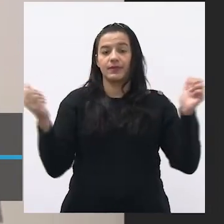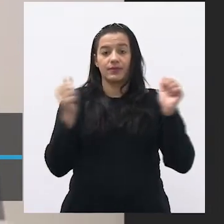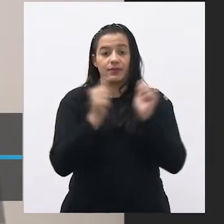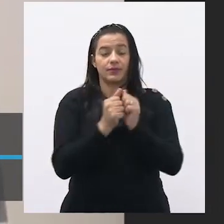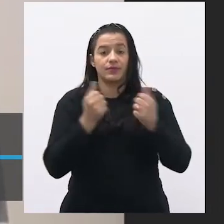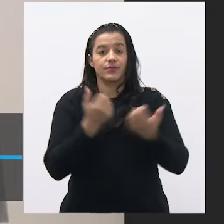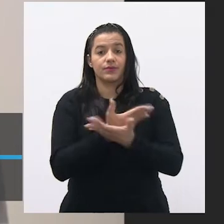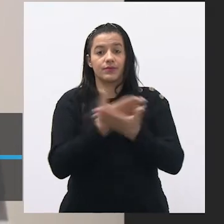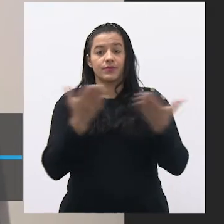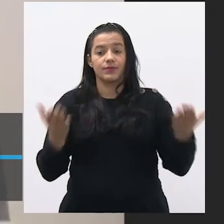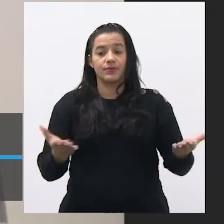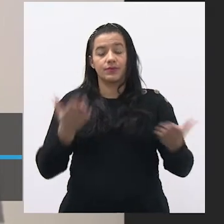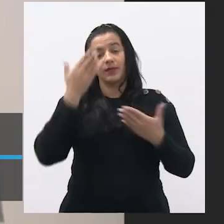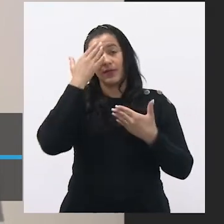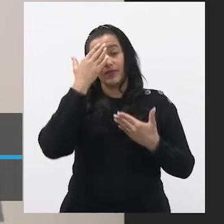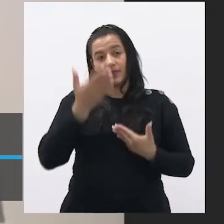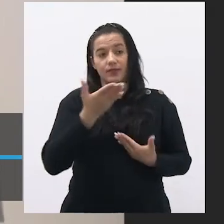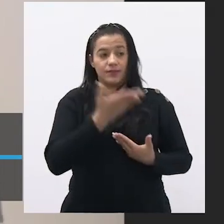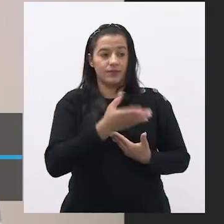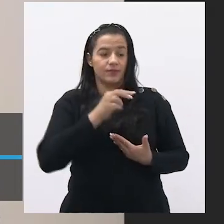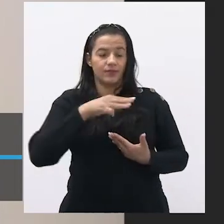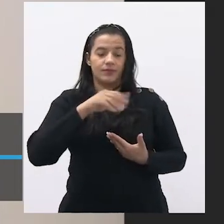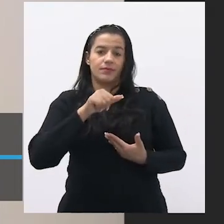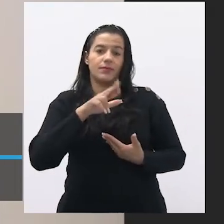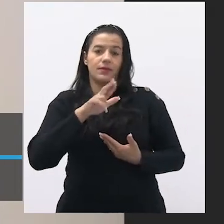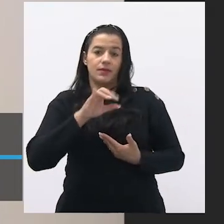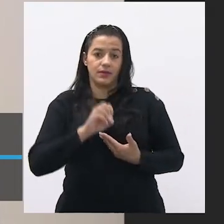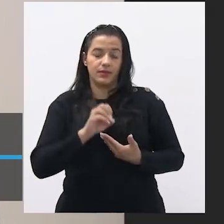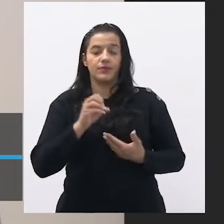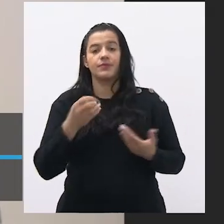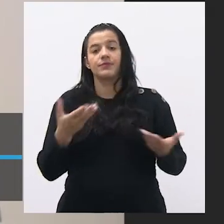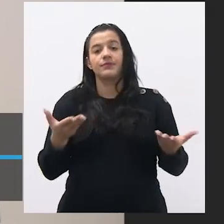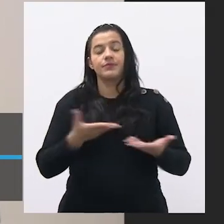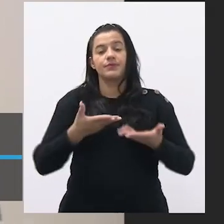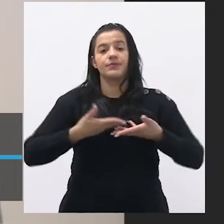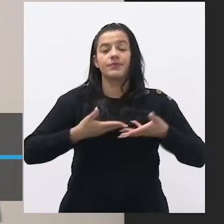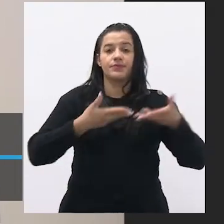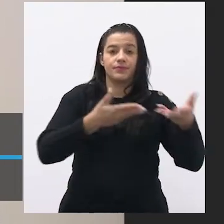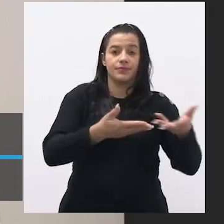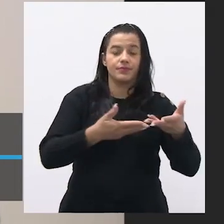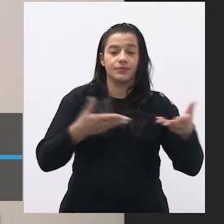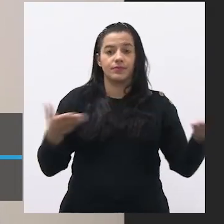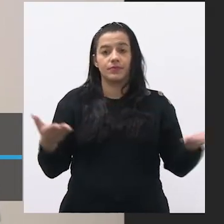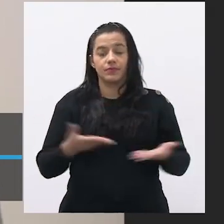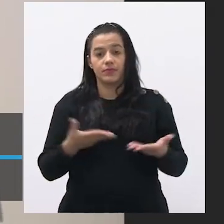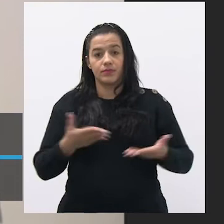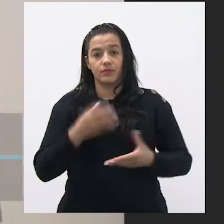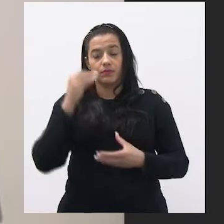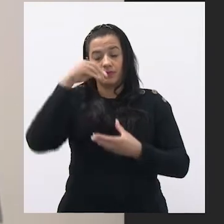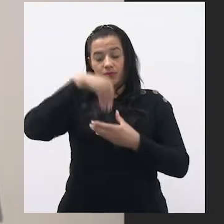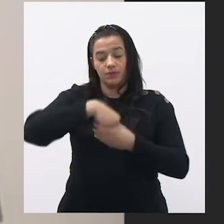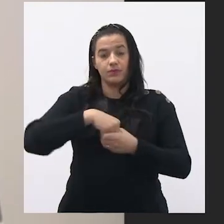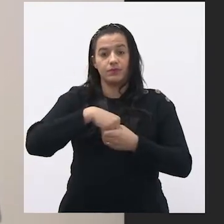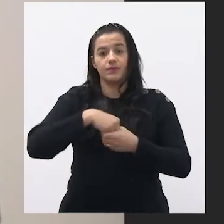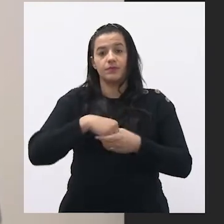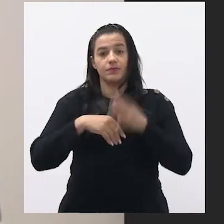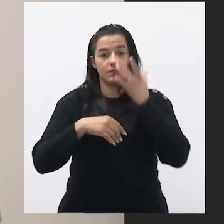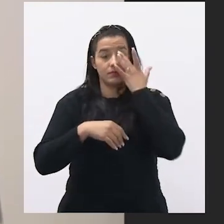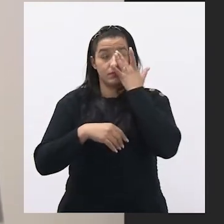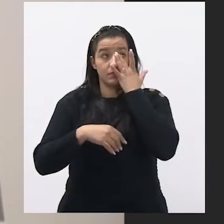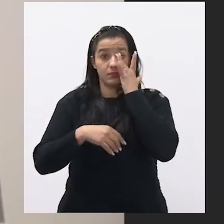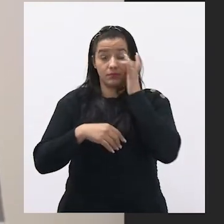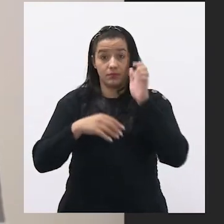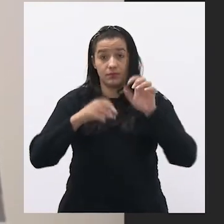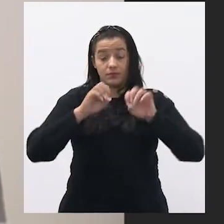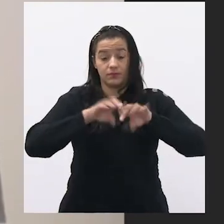né? Agradeço aí, Mário, pelo convite. Eu sou Adriano, trabalho dentro do Centro de Inclusão Educacional, sou